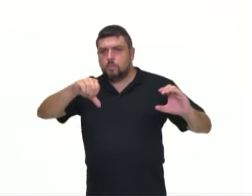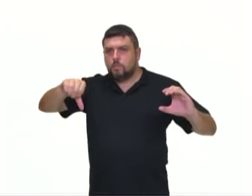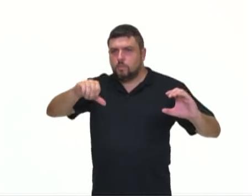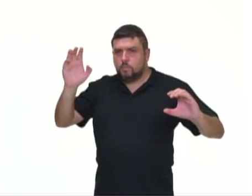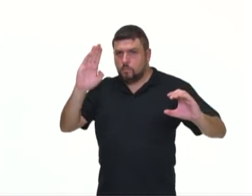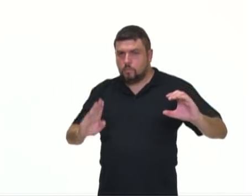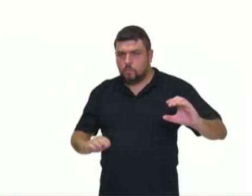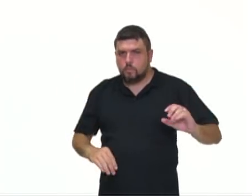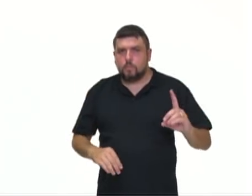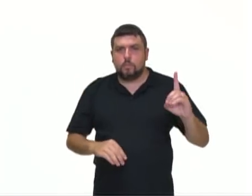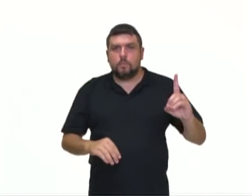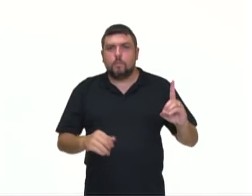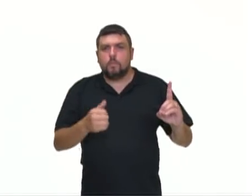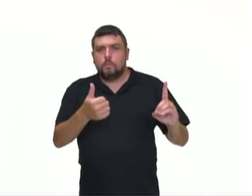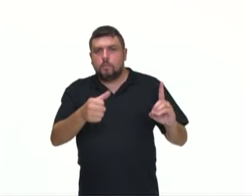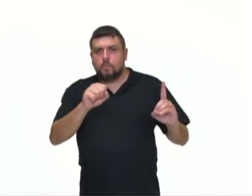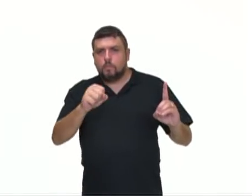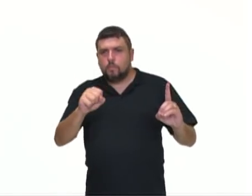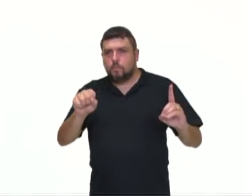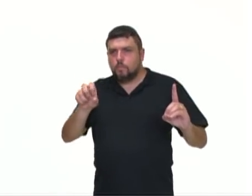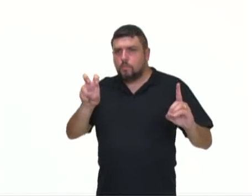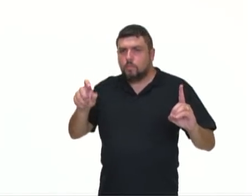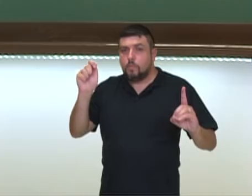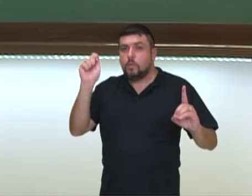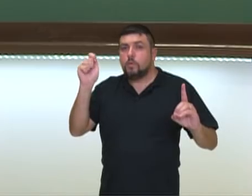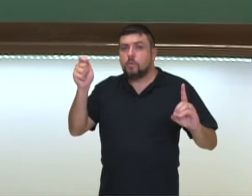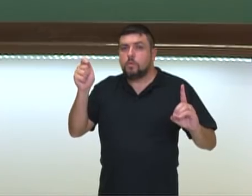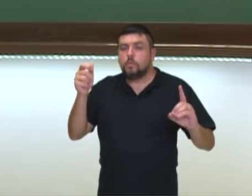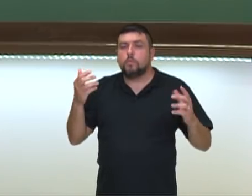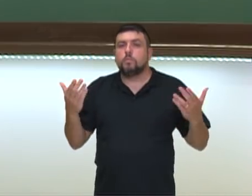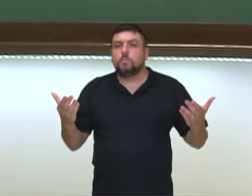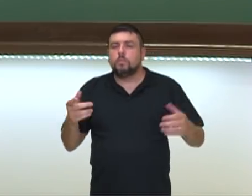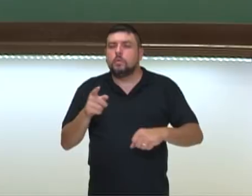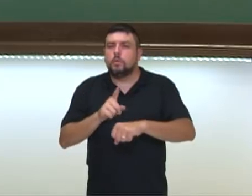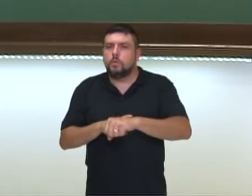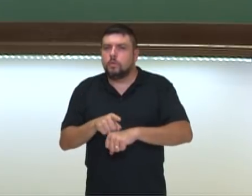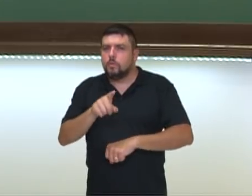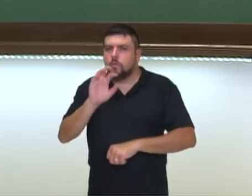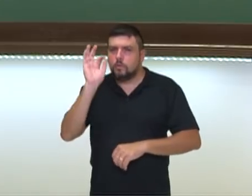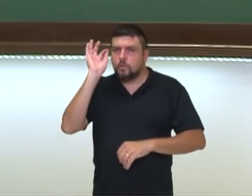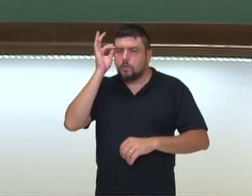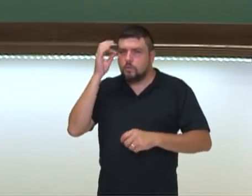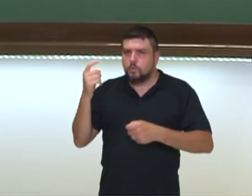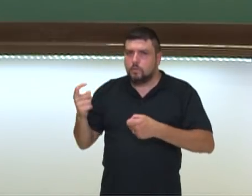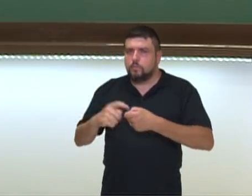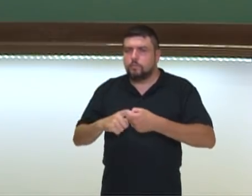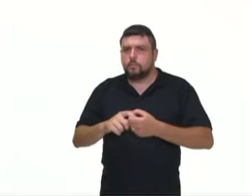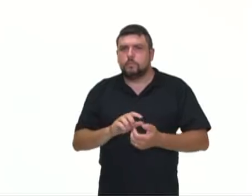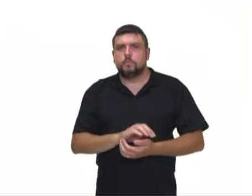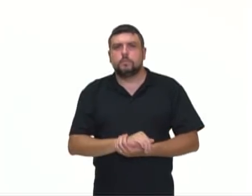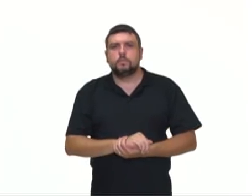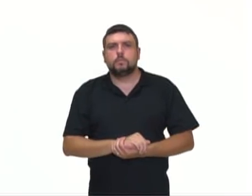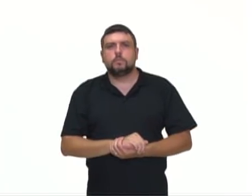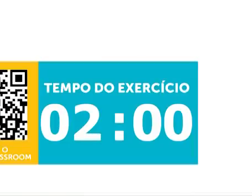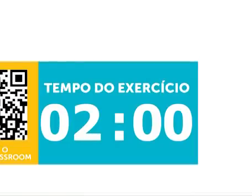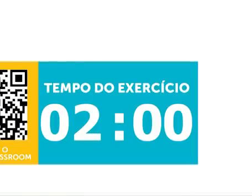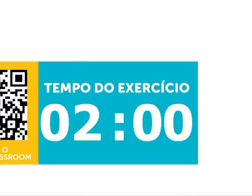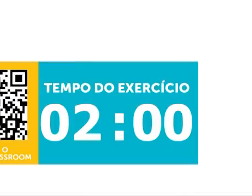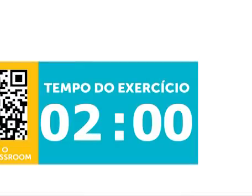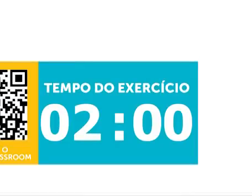em 1885 na Argentina? Tempinho para você pensar e já retornamos.